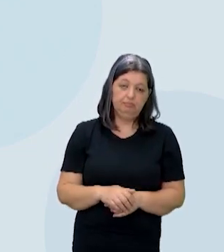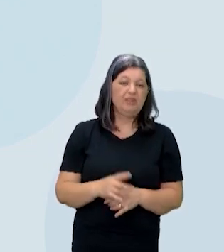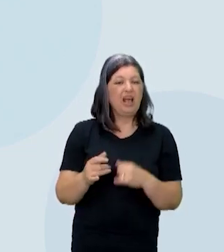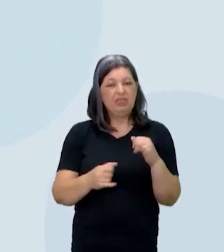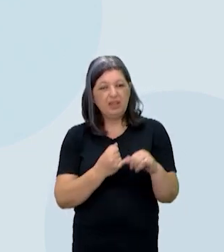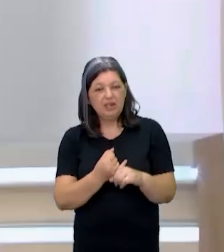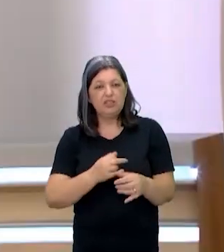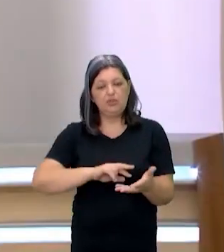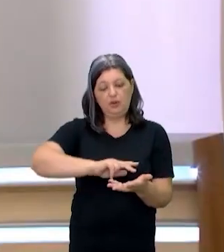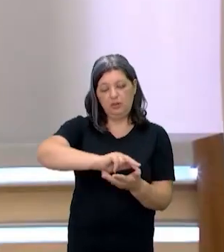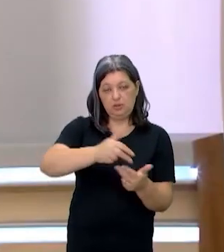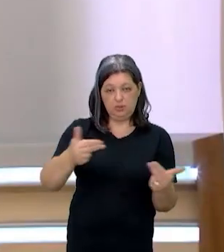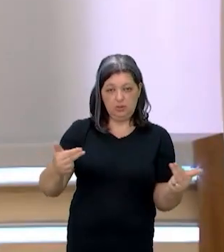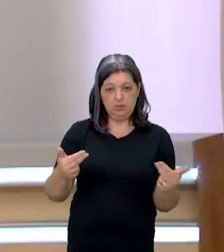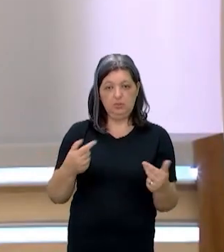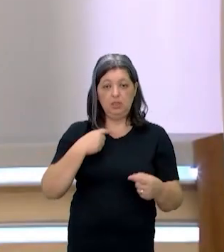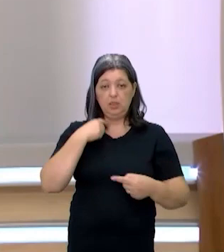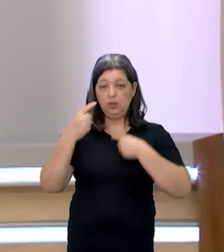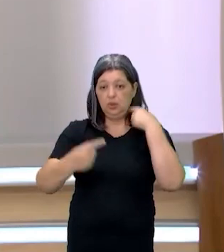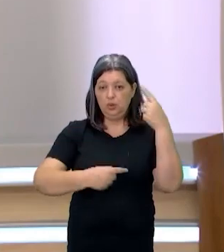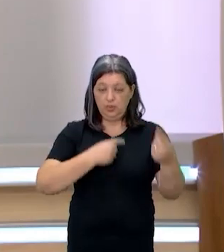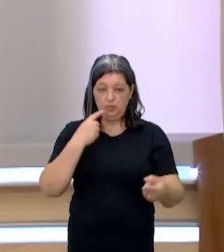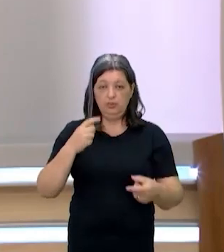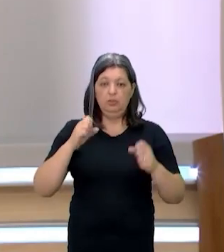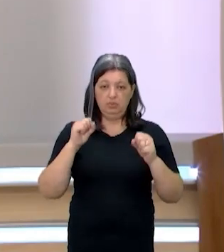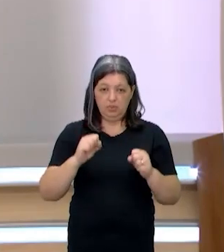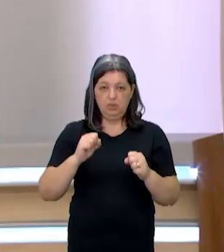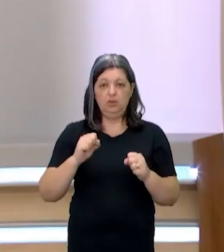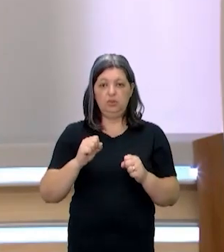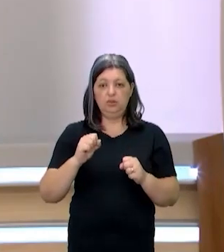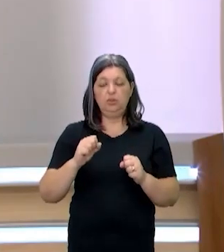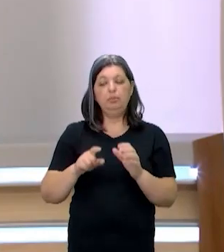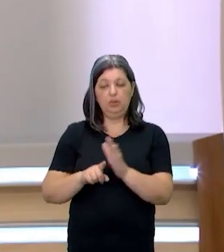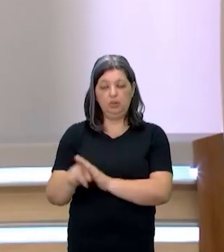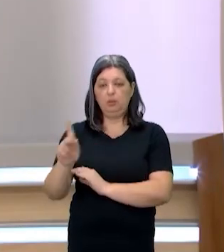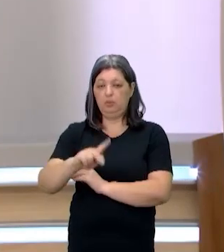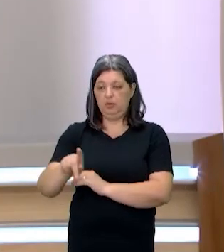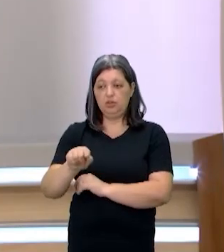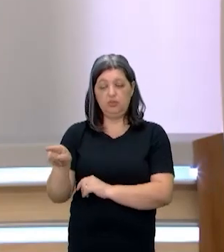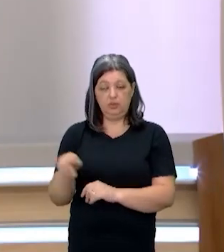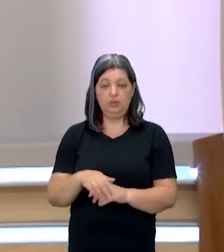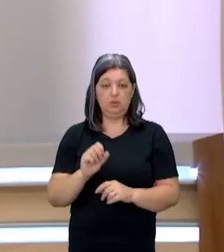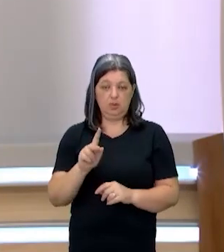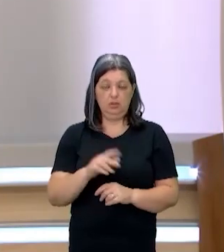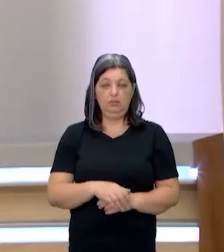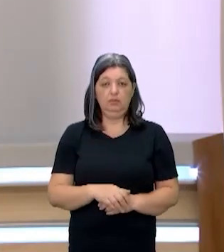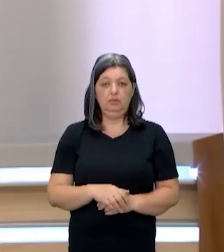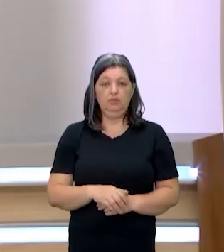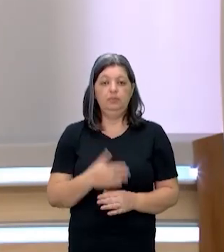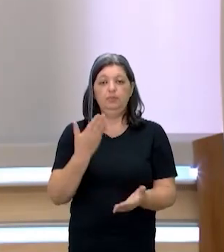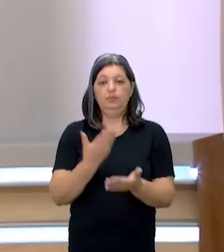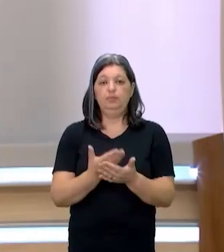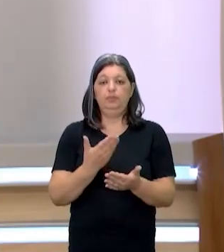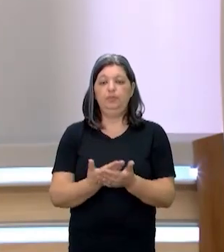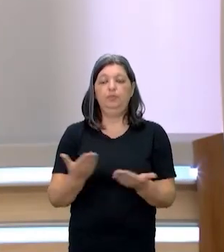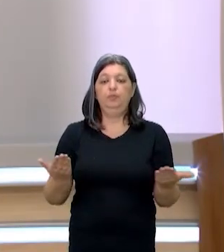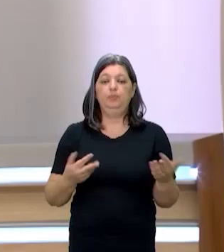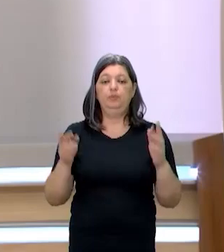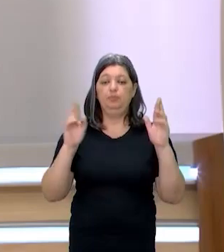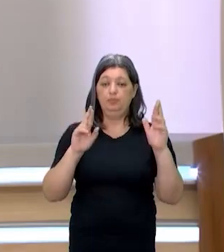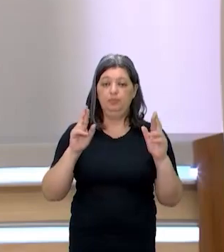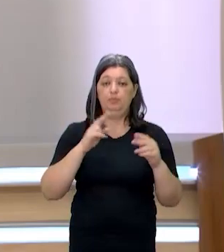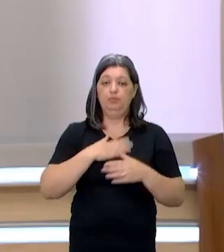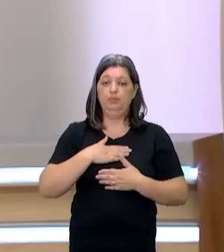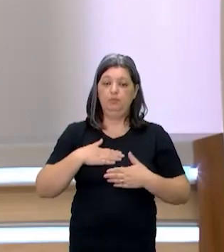voga e assim por diante, tá? Dúvidas? Falem com o professor de vocês, não se esqueçam, tá bom, gente? Então foi isso a aula de hoje. Eu espero que